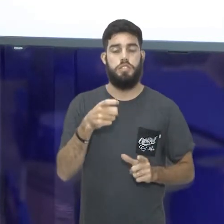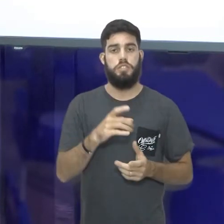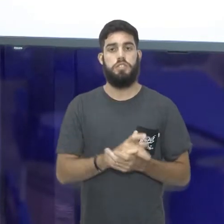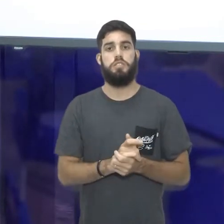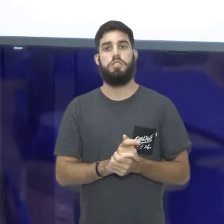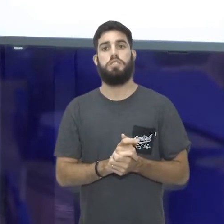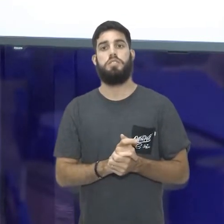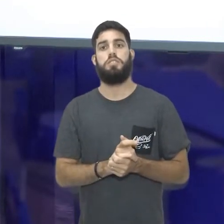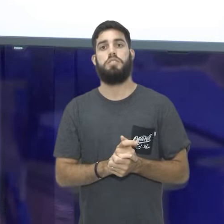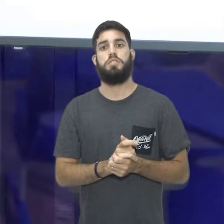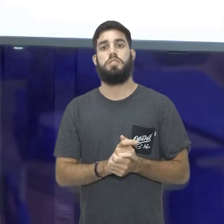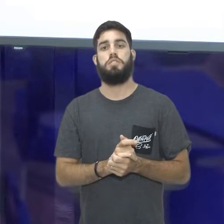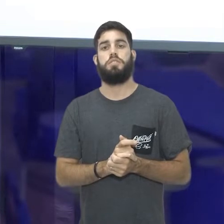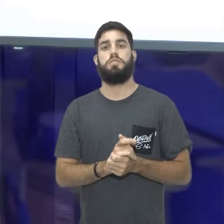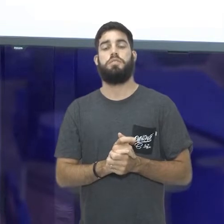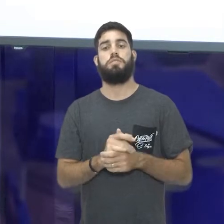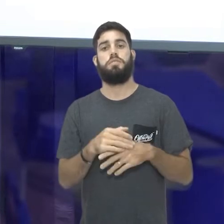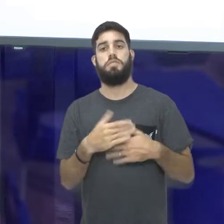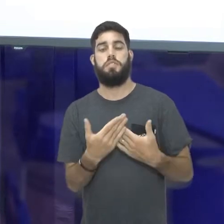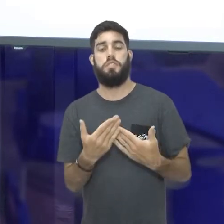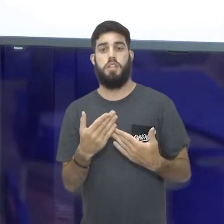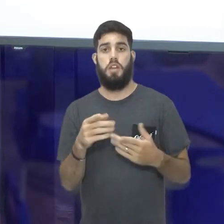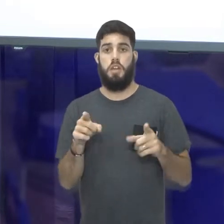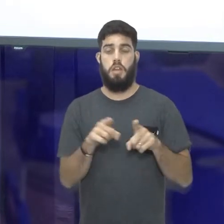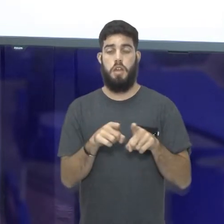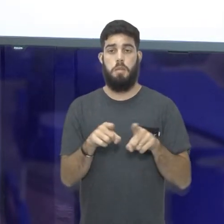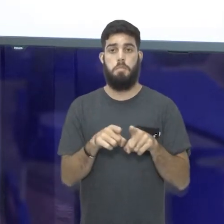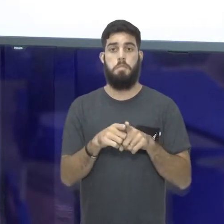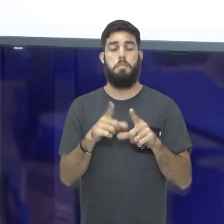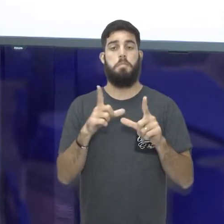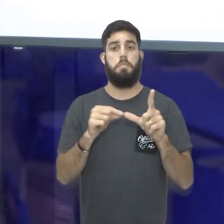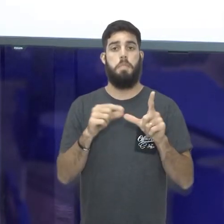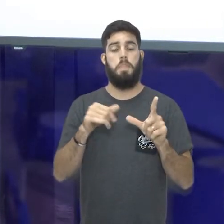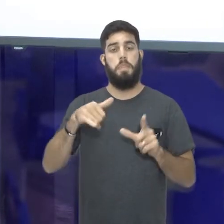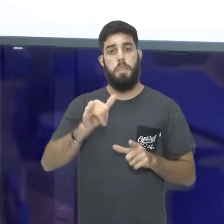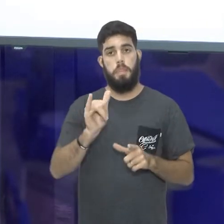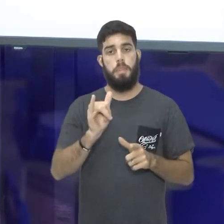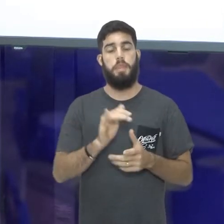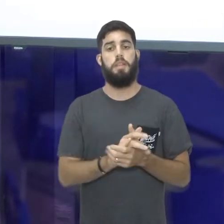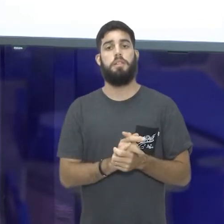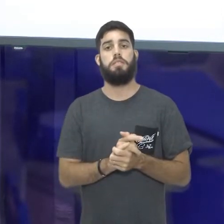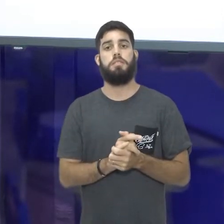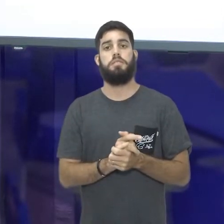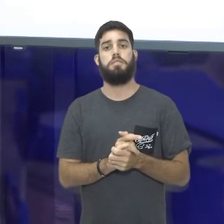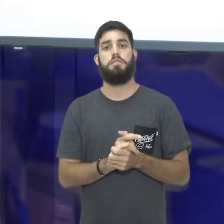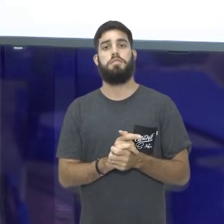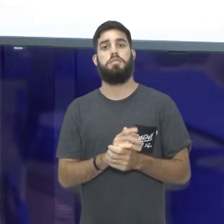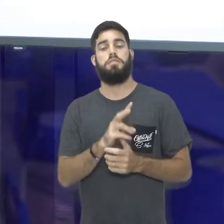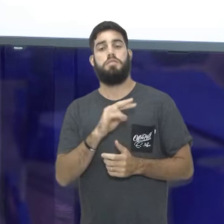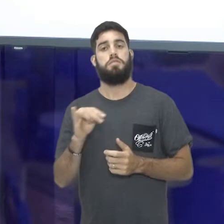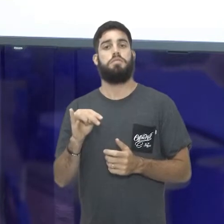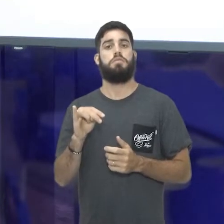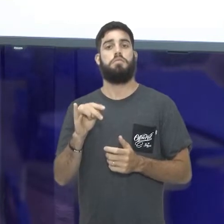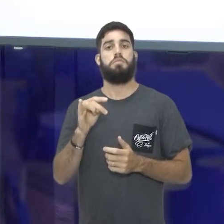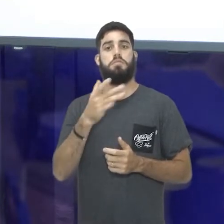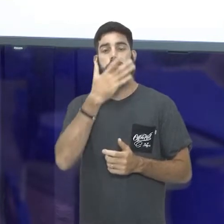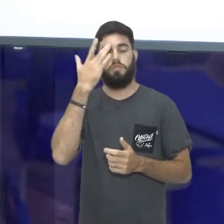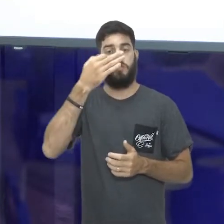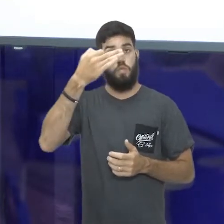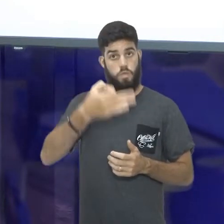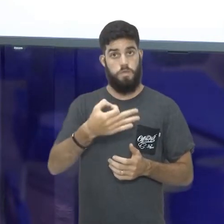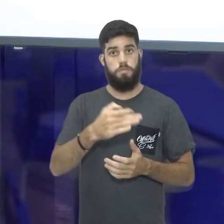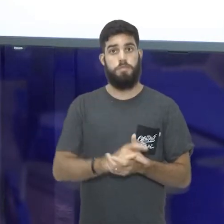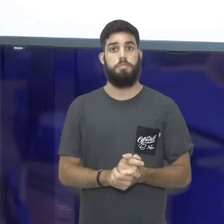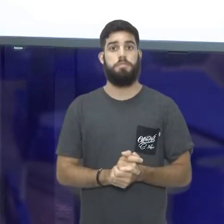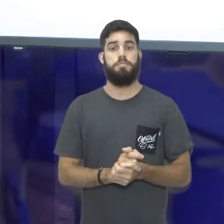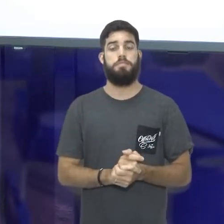casos recuperados, enquanto que a letra Y, a variável neste caso, ela vai indicar o quantitativo de casos confirmados.